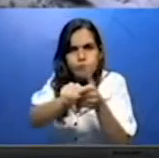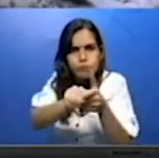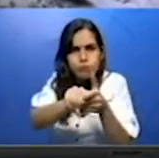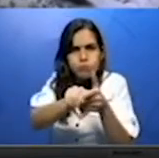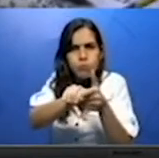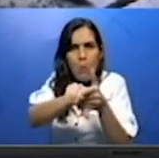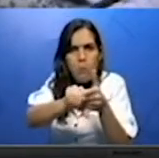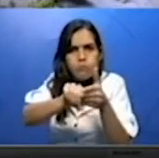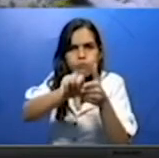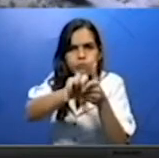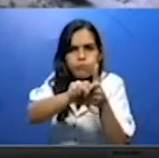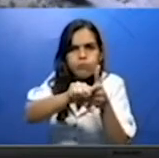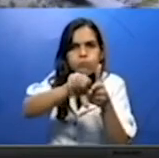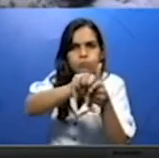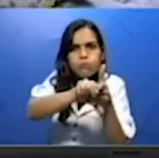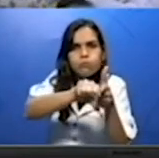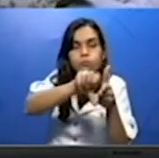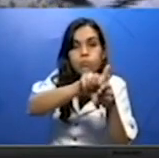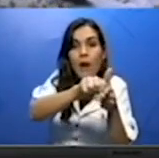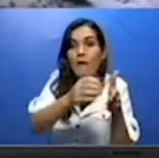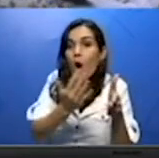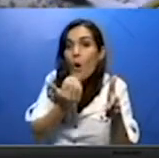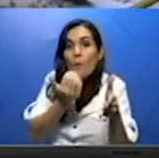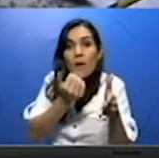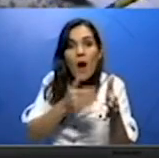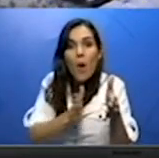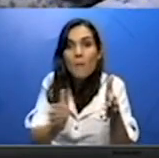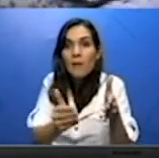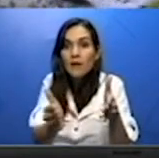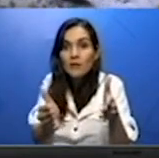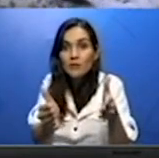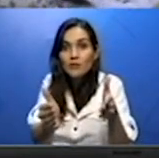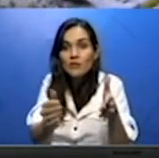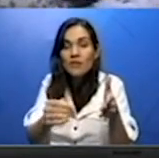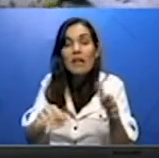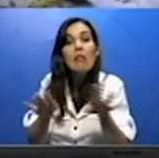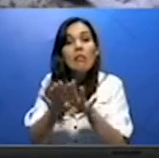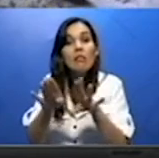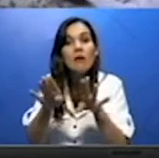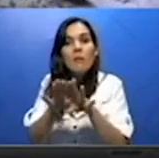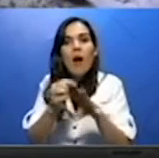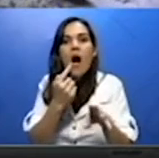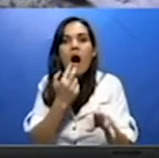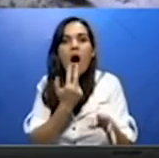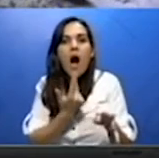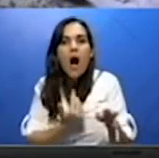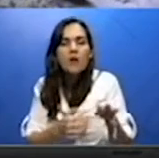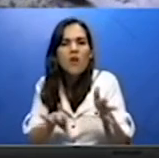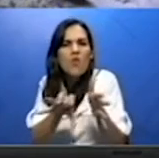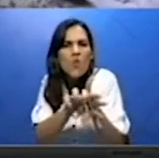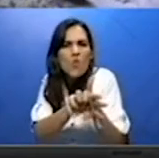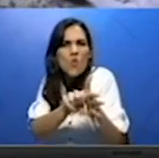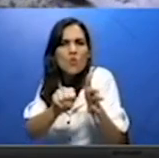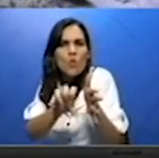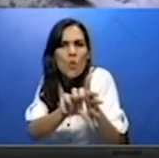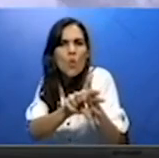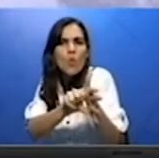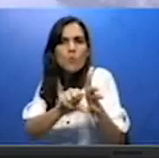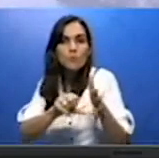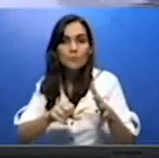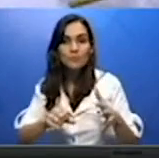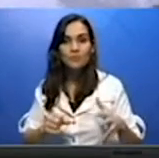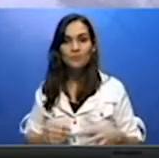alimenta mastiga se alimenta do tecido desse peixe e começa a ficar o sangue a sugar o sangue desse outro animal